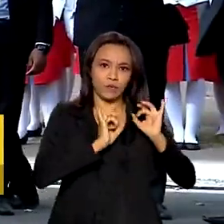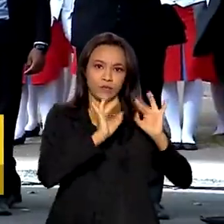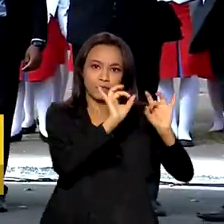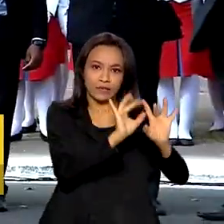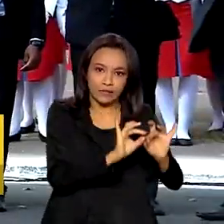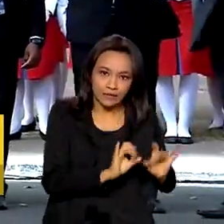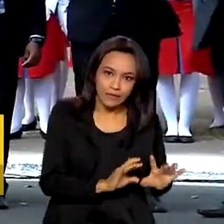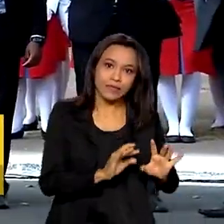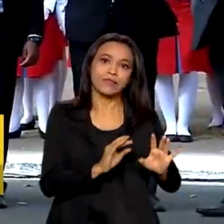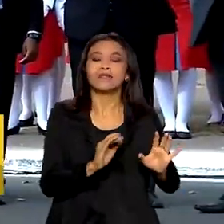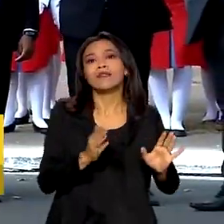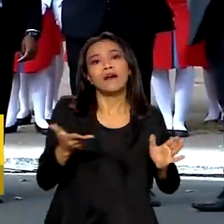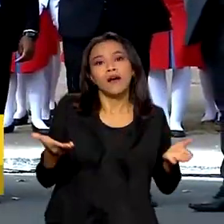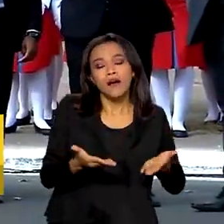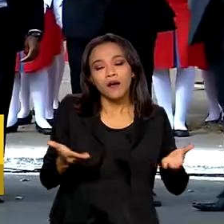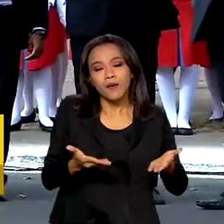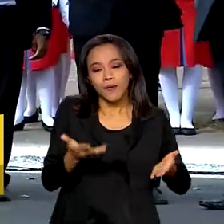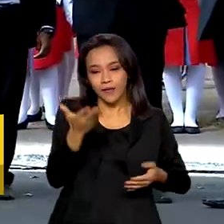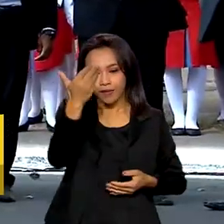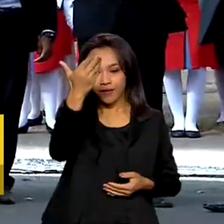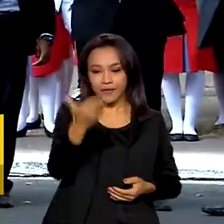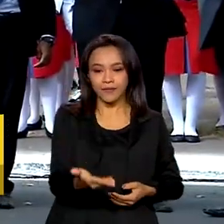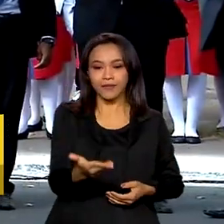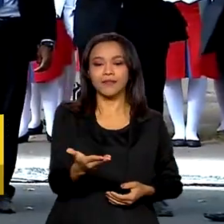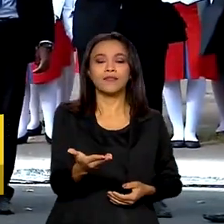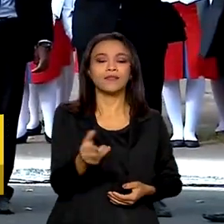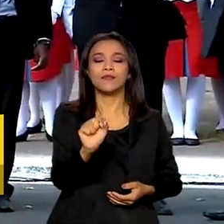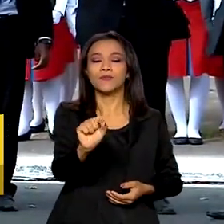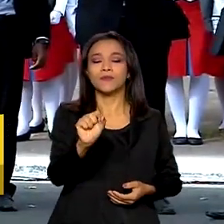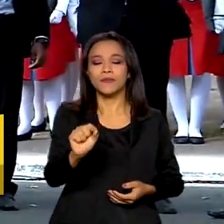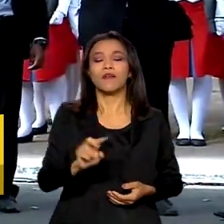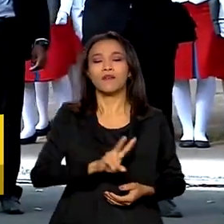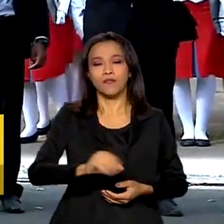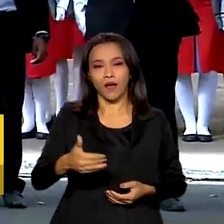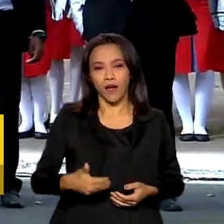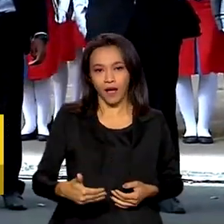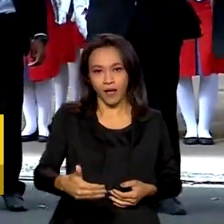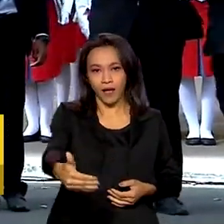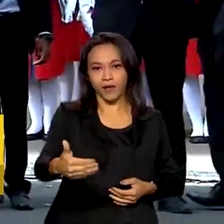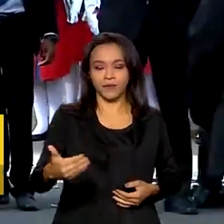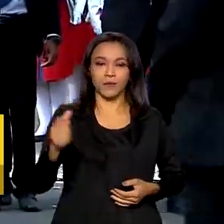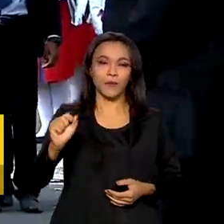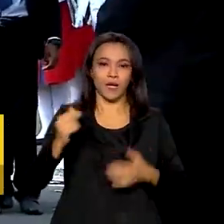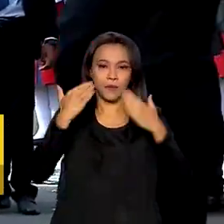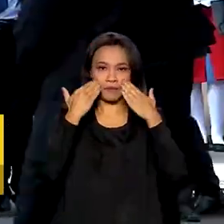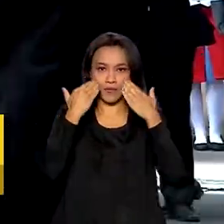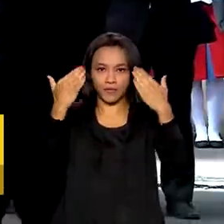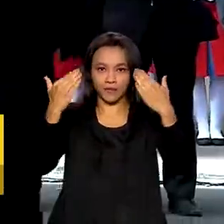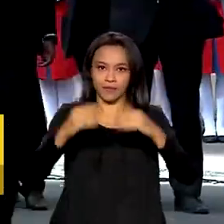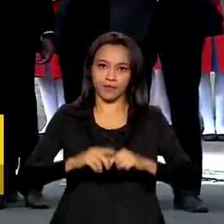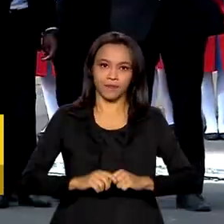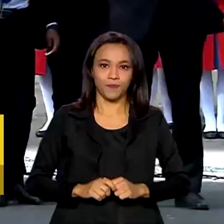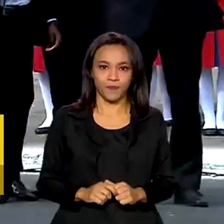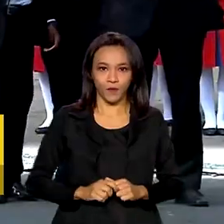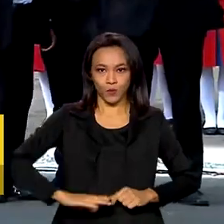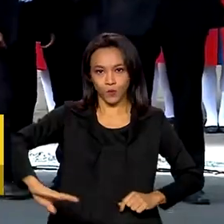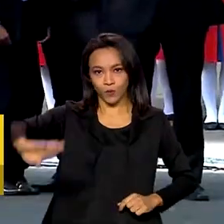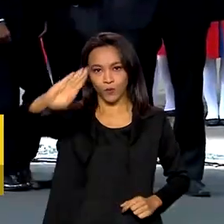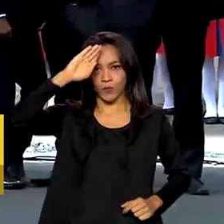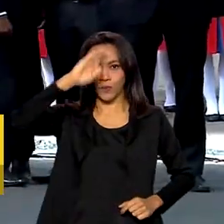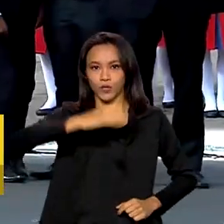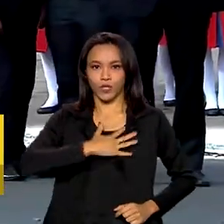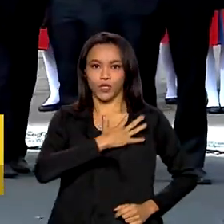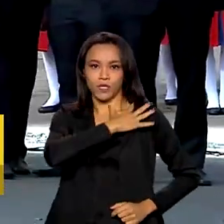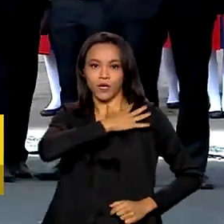E agora ele na sequência, ele deve receber a apresentação, né, do general Dutra para